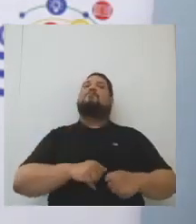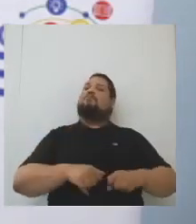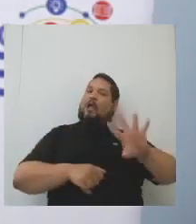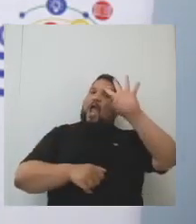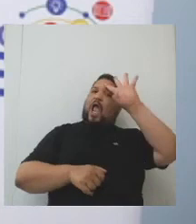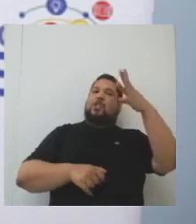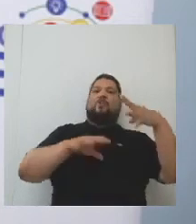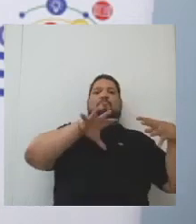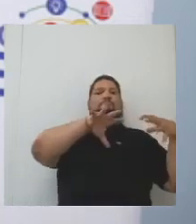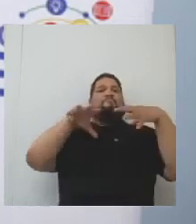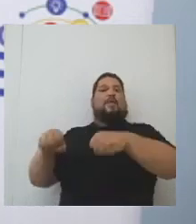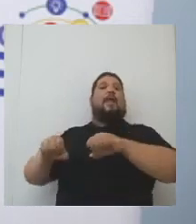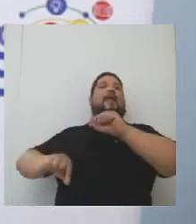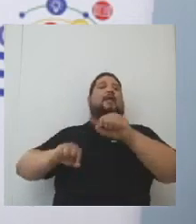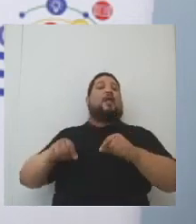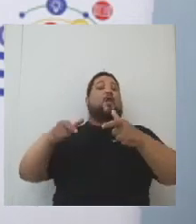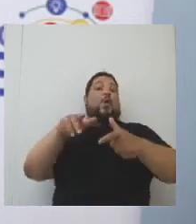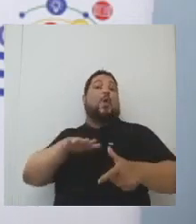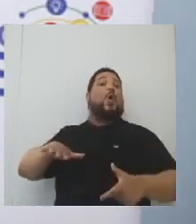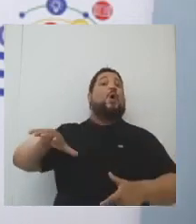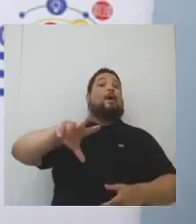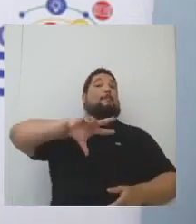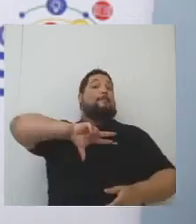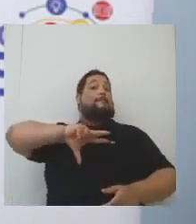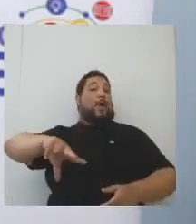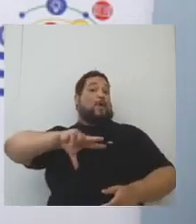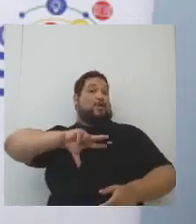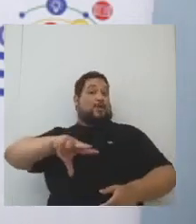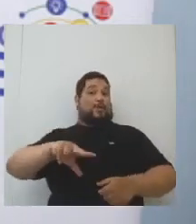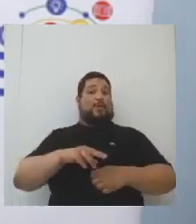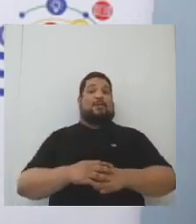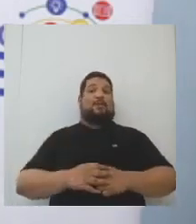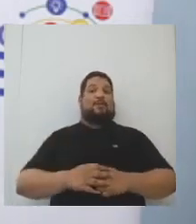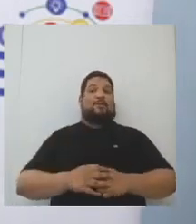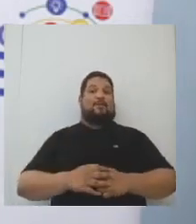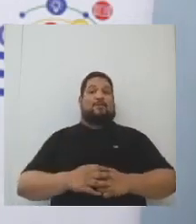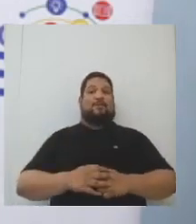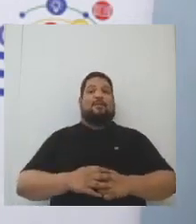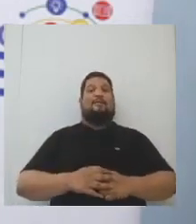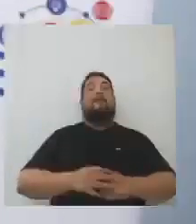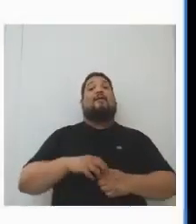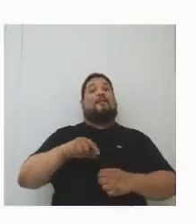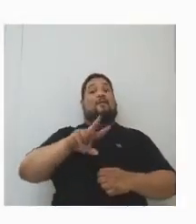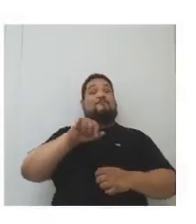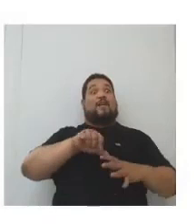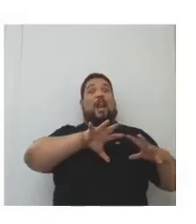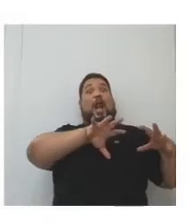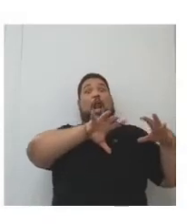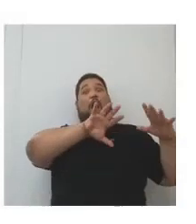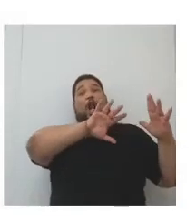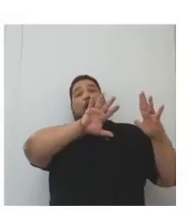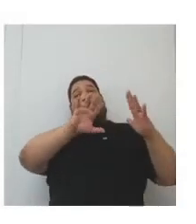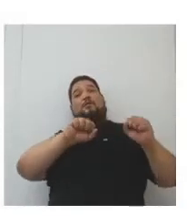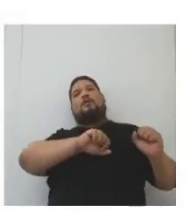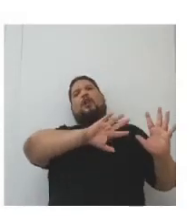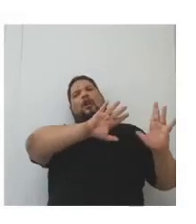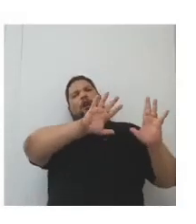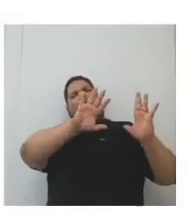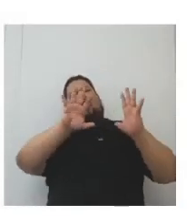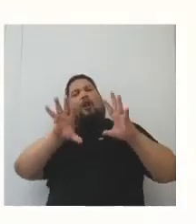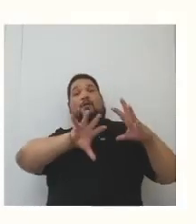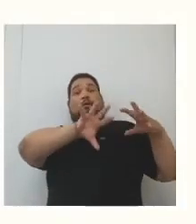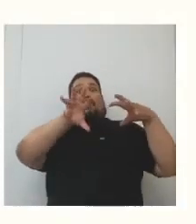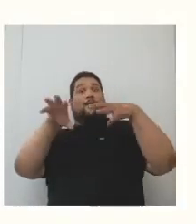invadir quem? O território português. E no momento então que vamos ter aí a invasão, as ordens dadas por